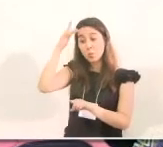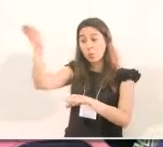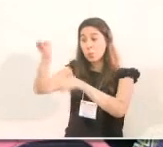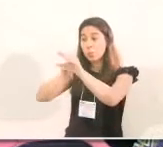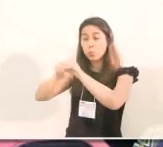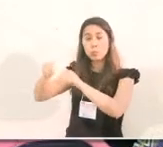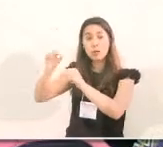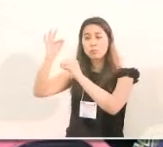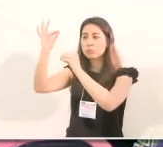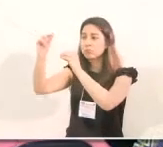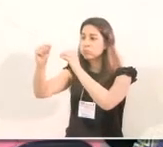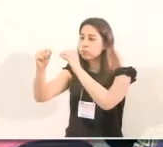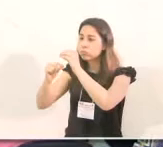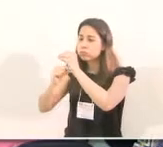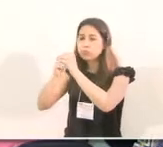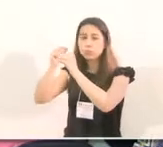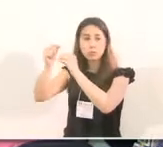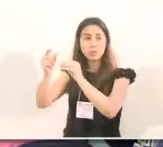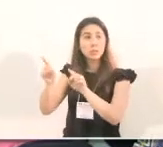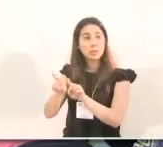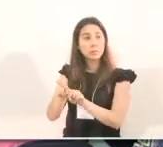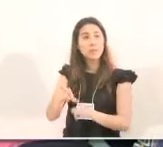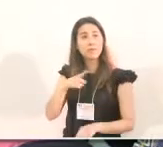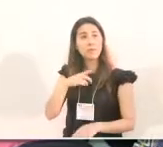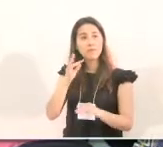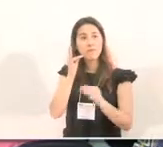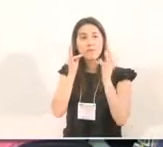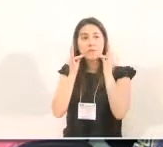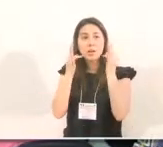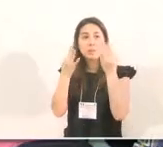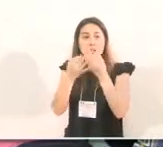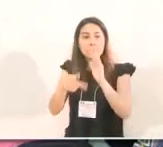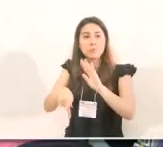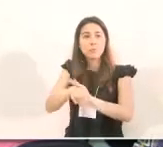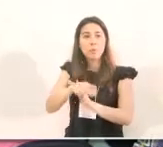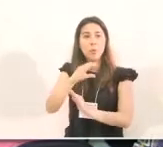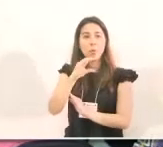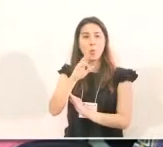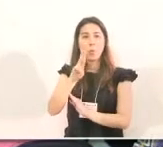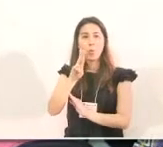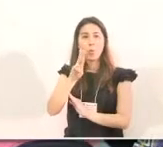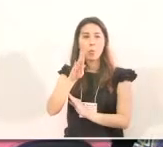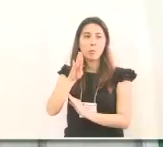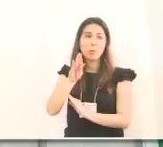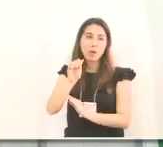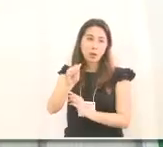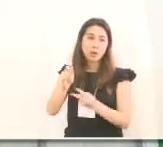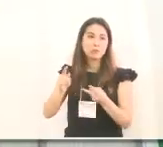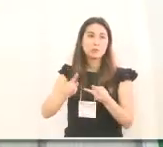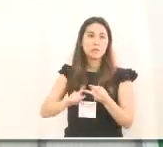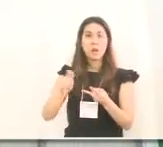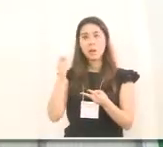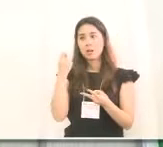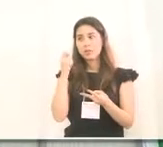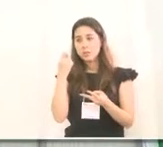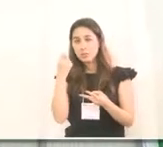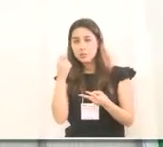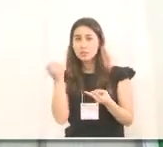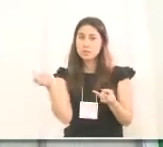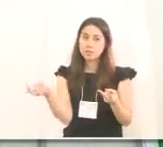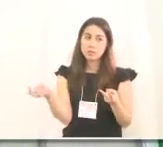trouxeram nós tínhamos inclusive duas famílias cubanas argentinas eles trouxeram é